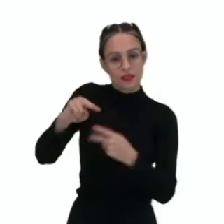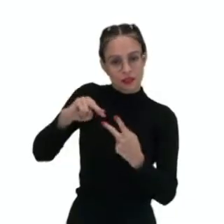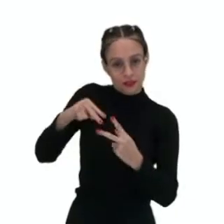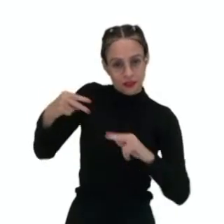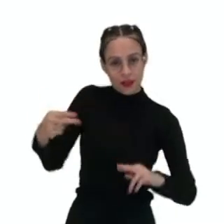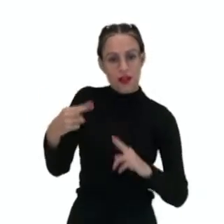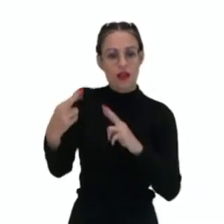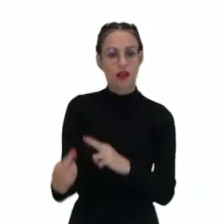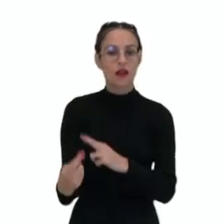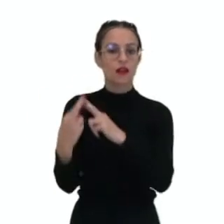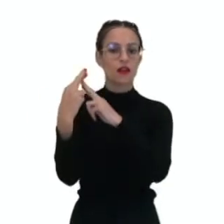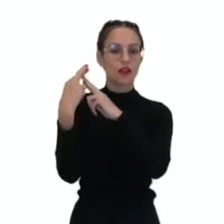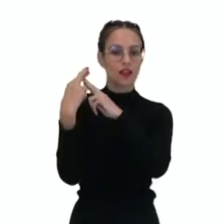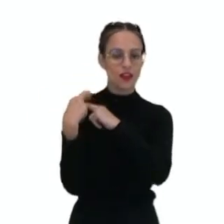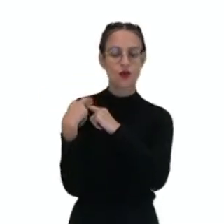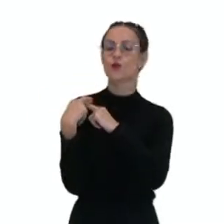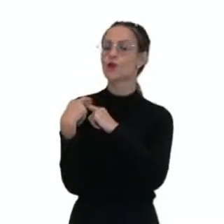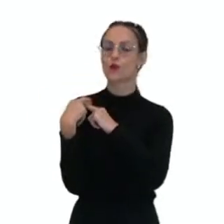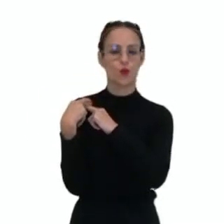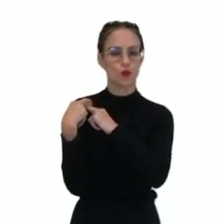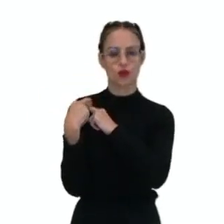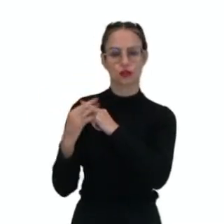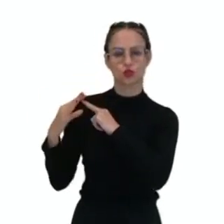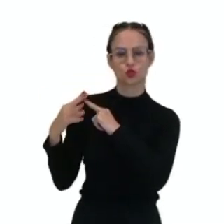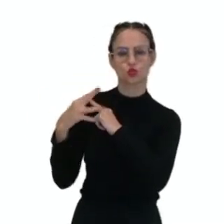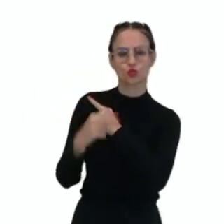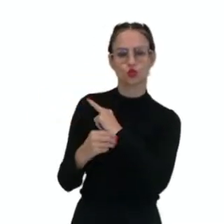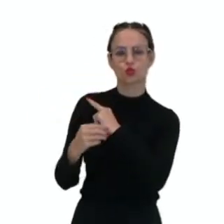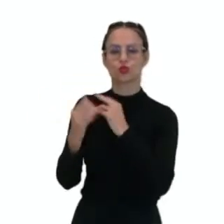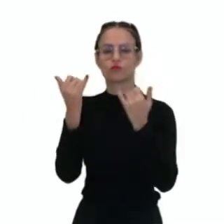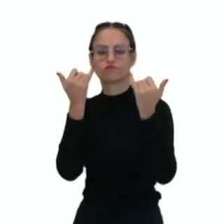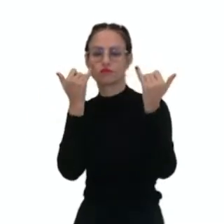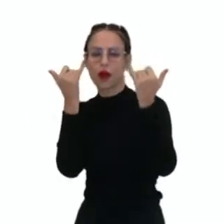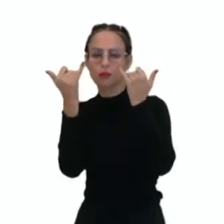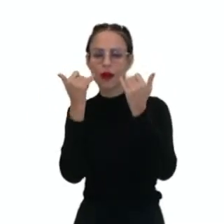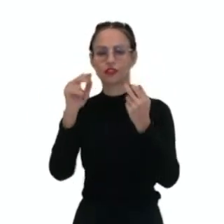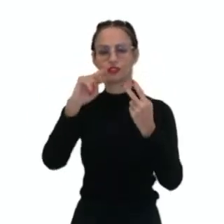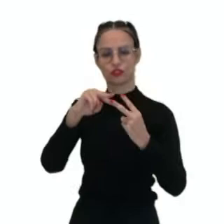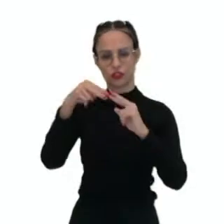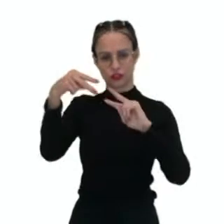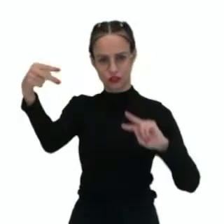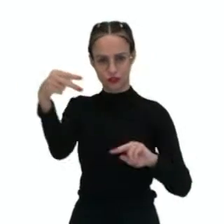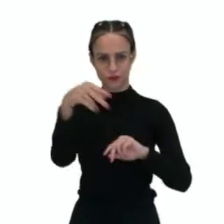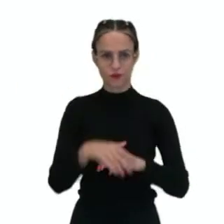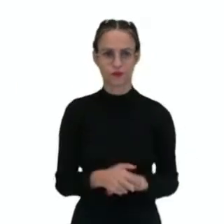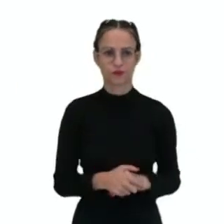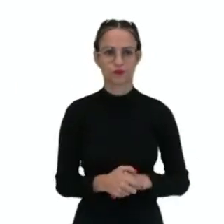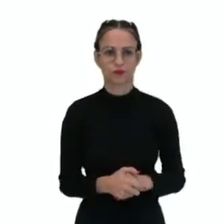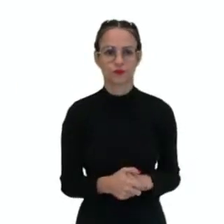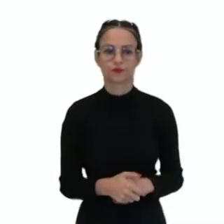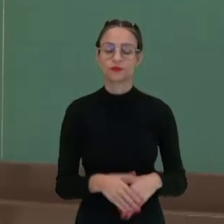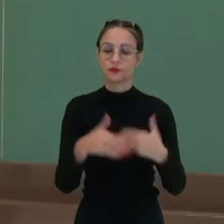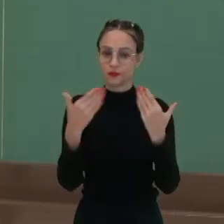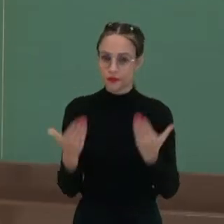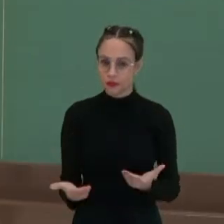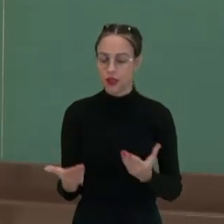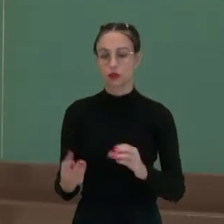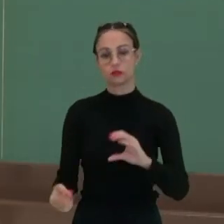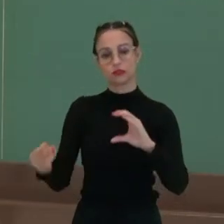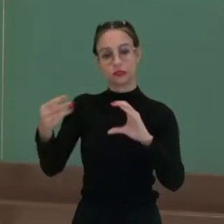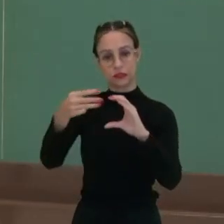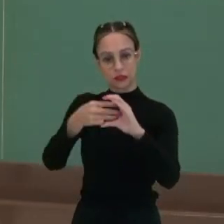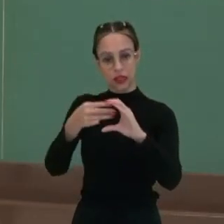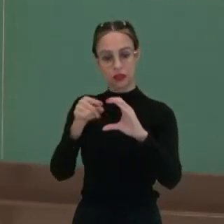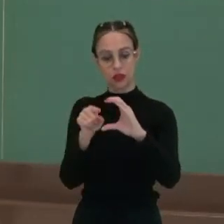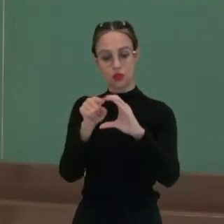responsável por toda a nossa informação genética. Então, o núcleo,